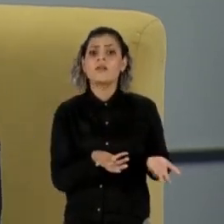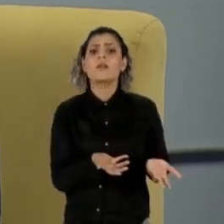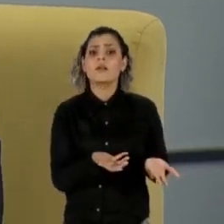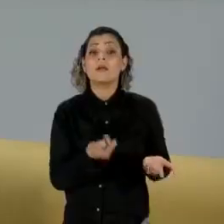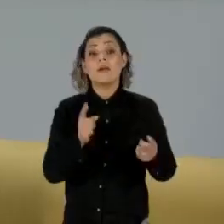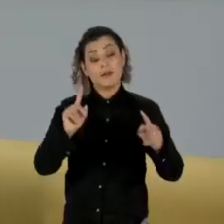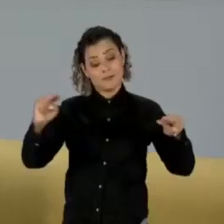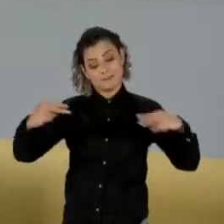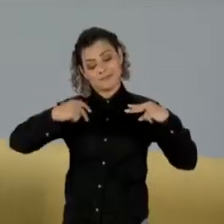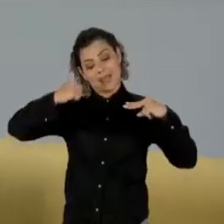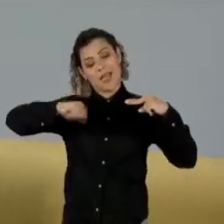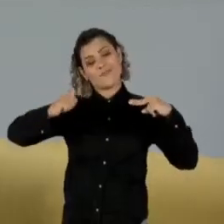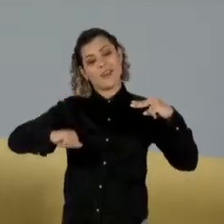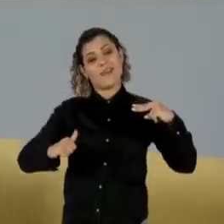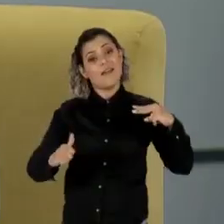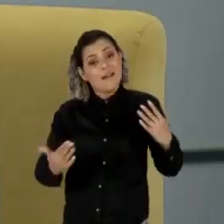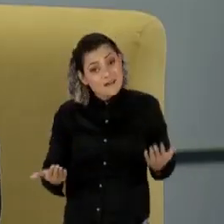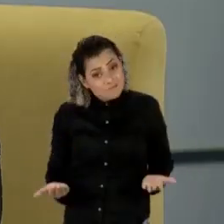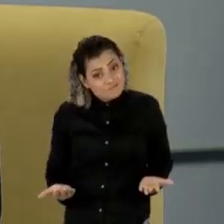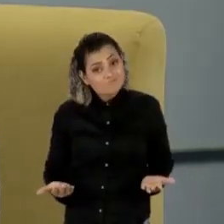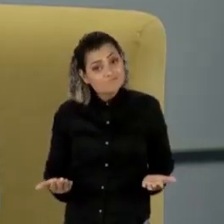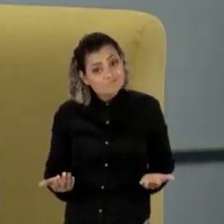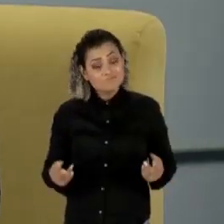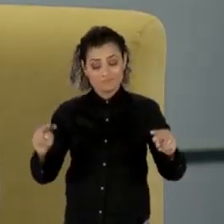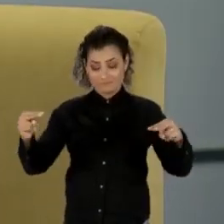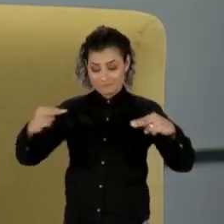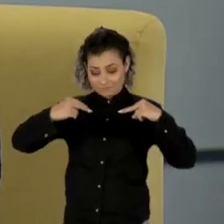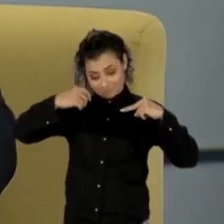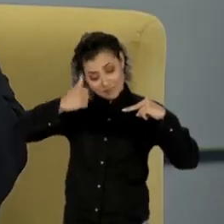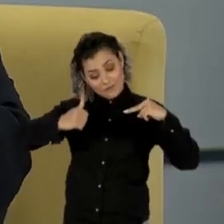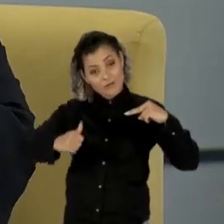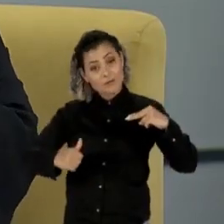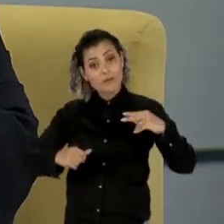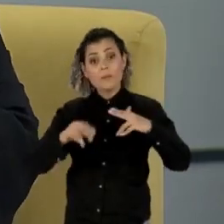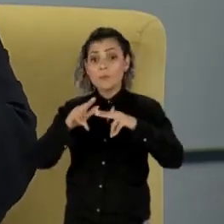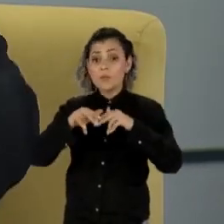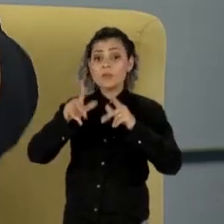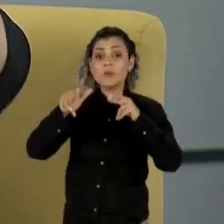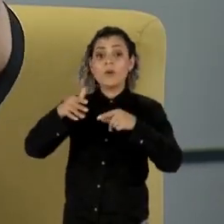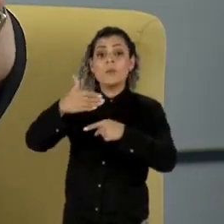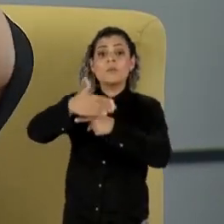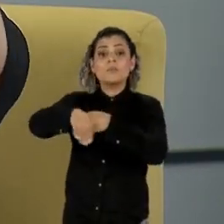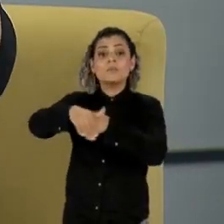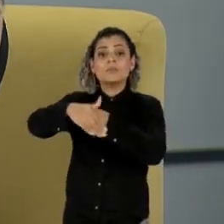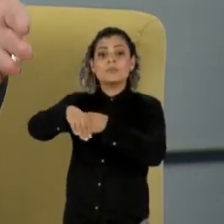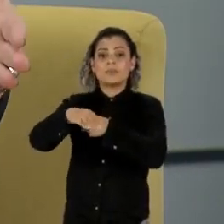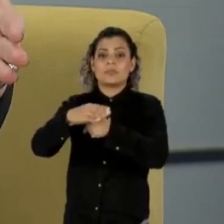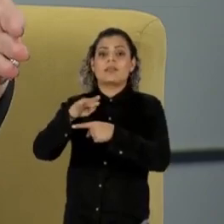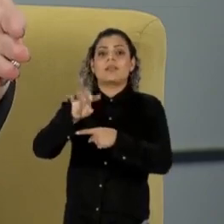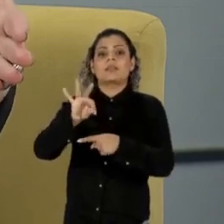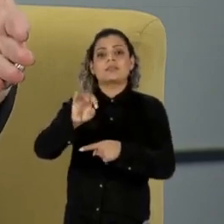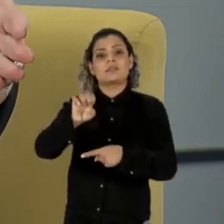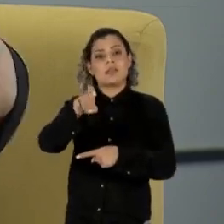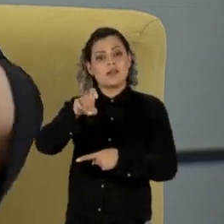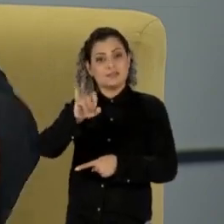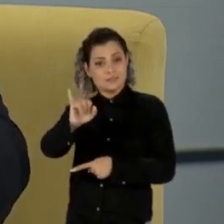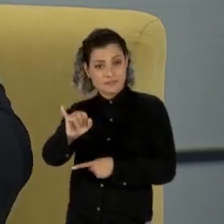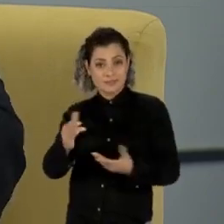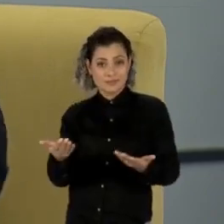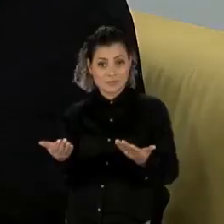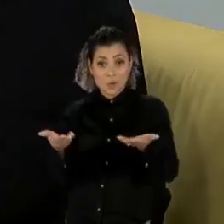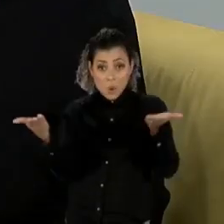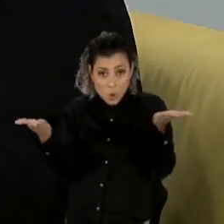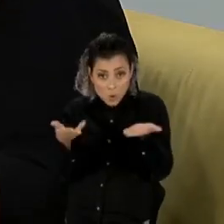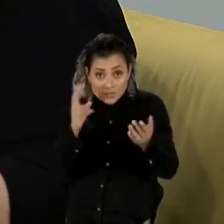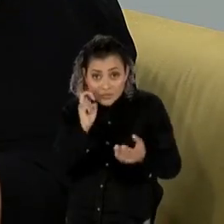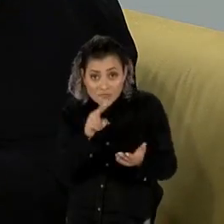análise e lanço que tenha a questão do autoconhecimento tanto os taxistas antes ficavam num ponto hoje